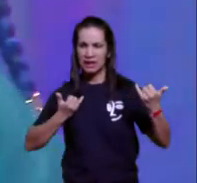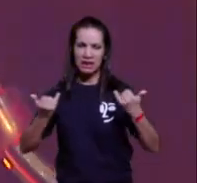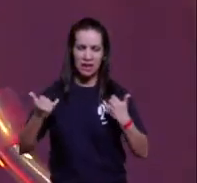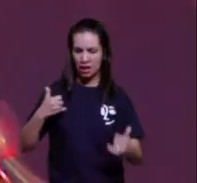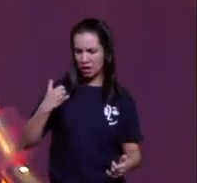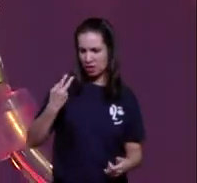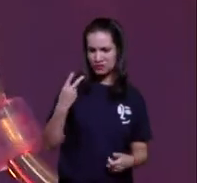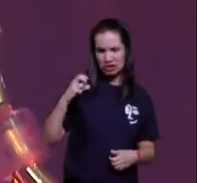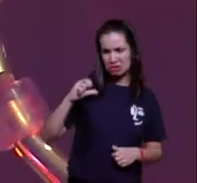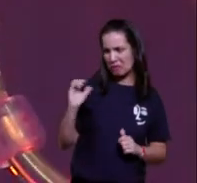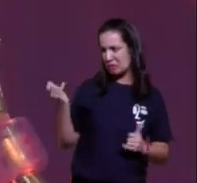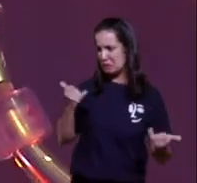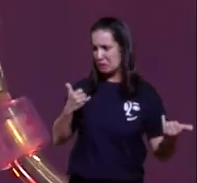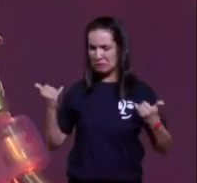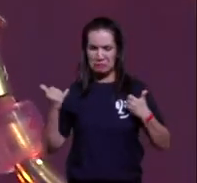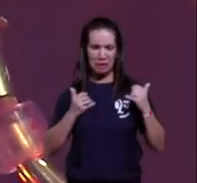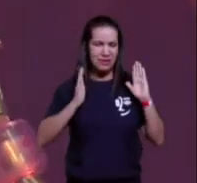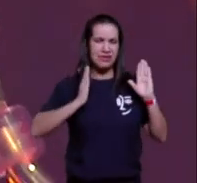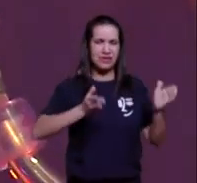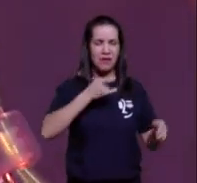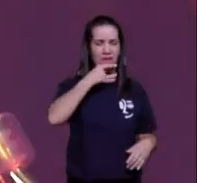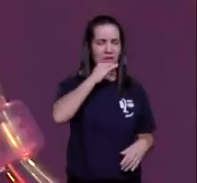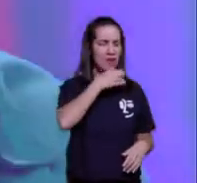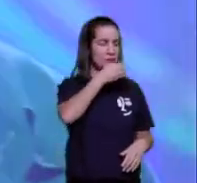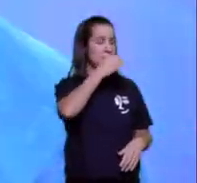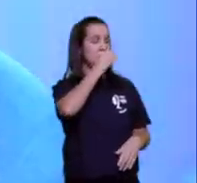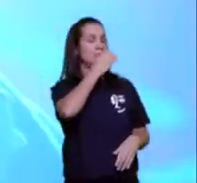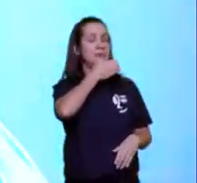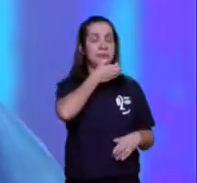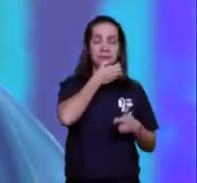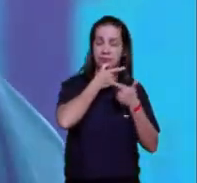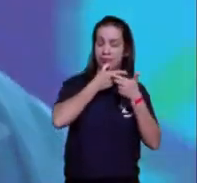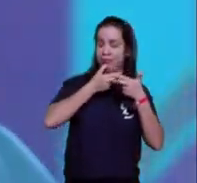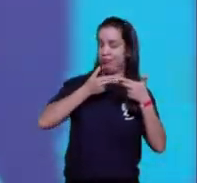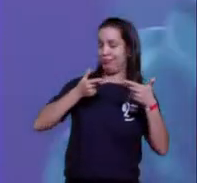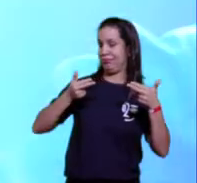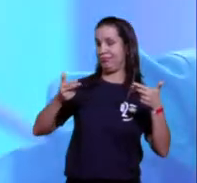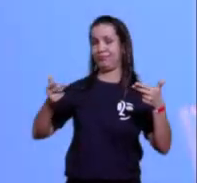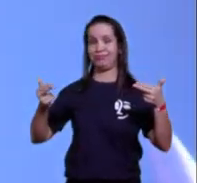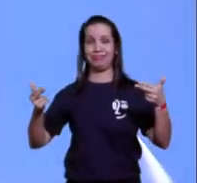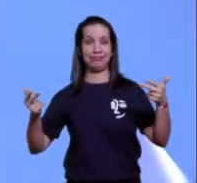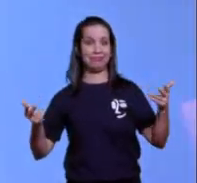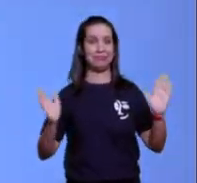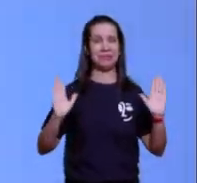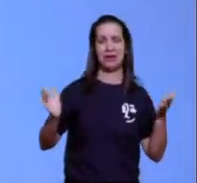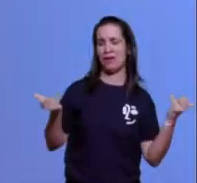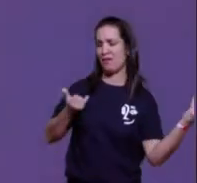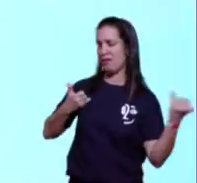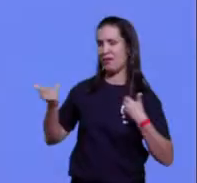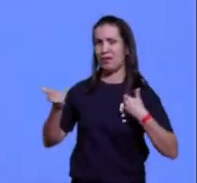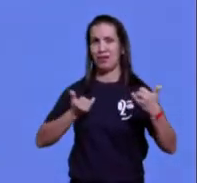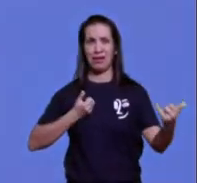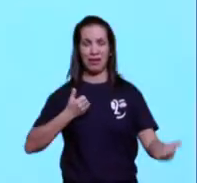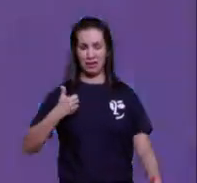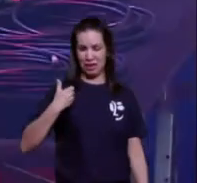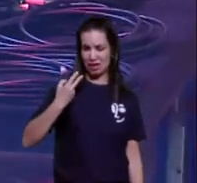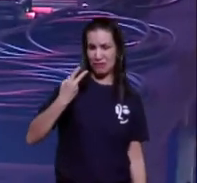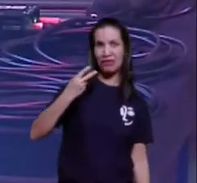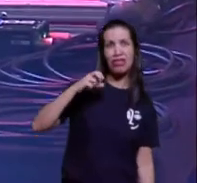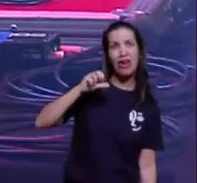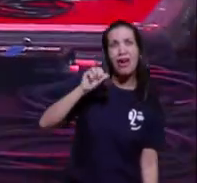já vivi, baby. Cada porre que eu já bebi, de Bacardi, estilo Cardi B. Cada uma que eu já ouvi, nesses 29 que eu já